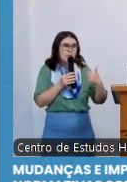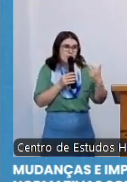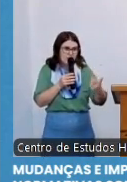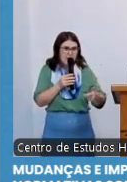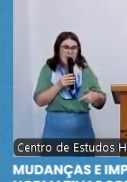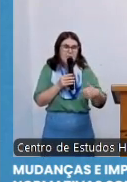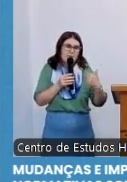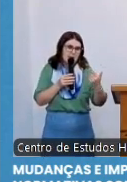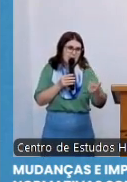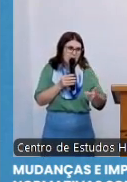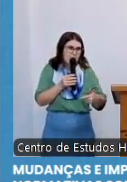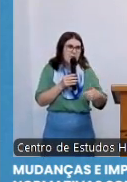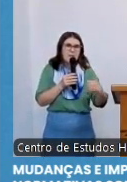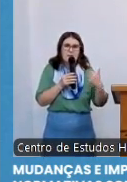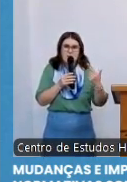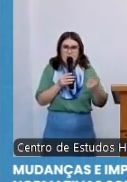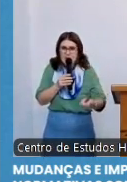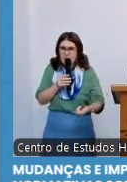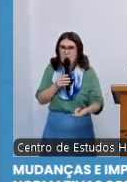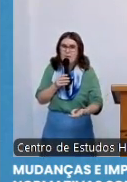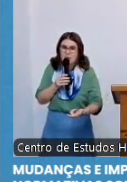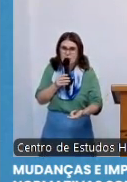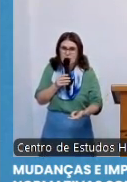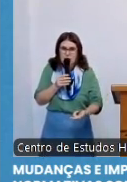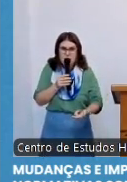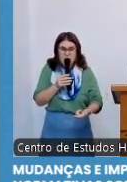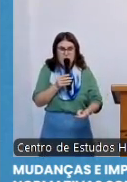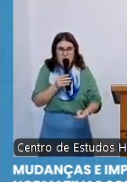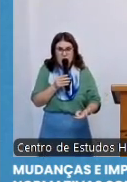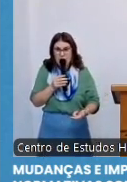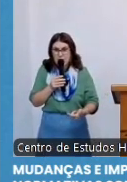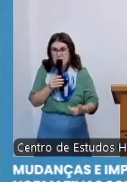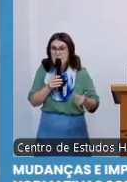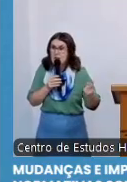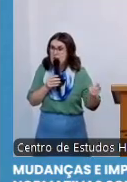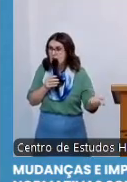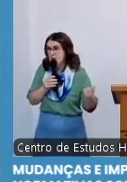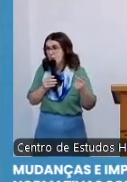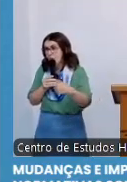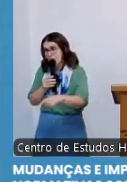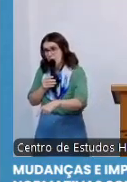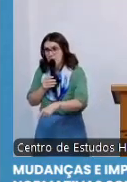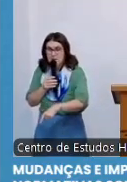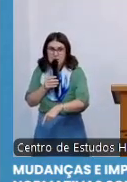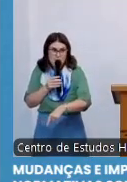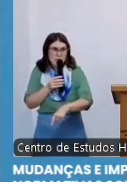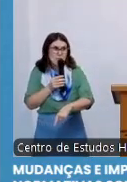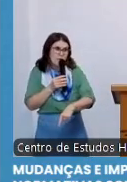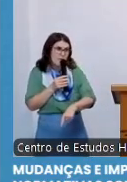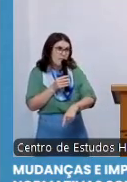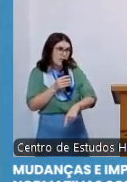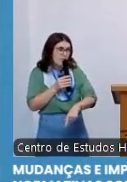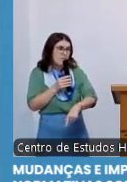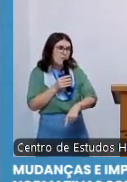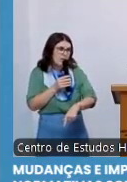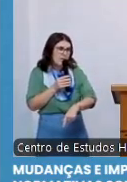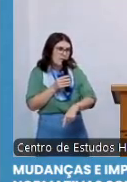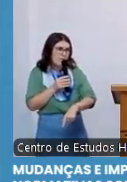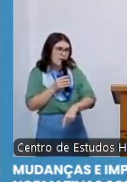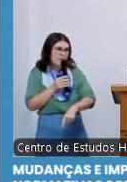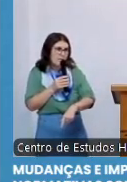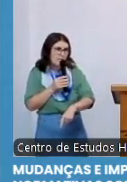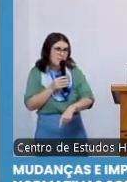inclusive, periodicidade, se é a cada visita, se vai cobrir as visitas programadas, e esse custo vai ter que estar já no orçamento